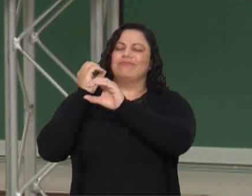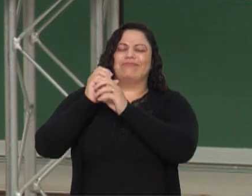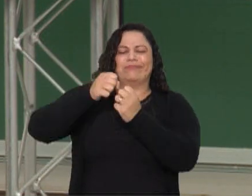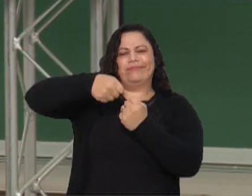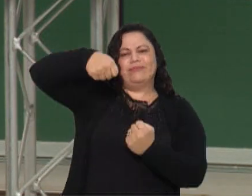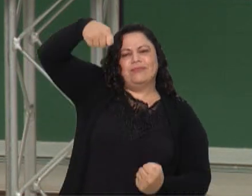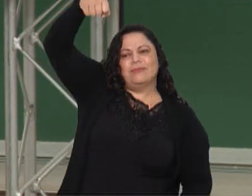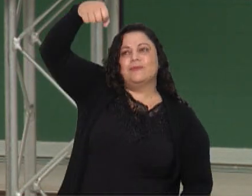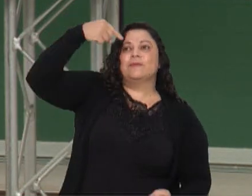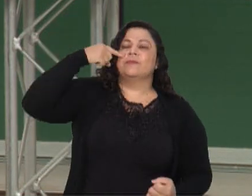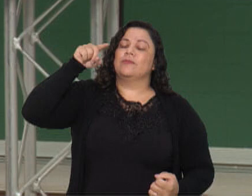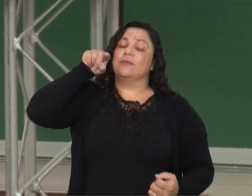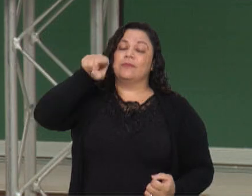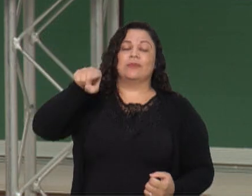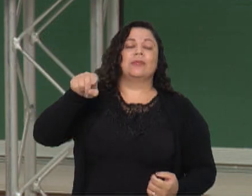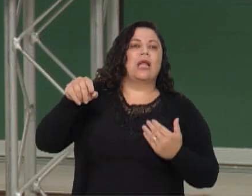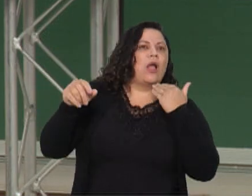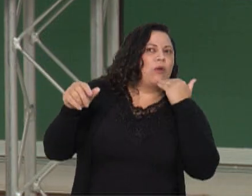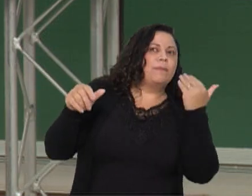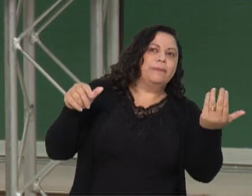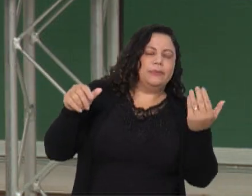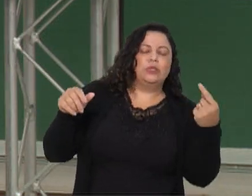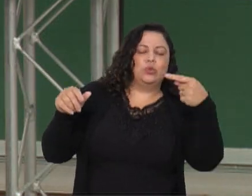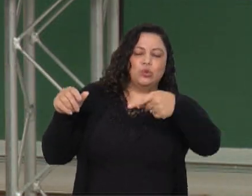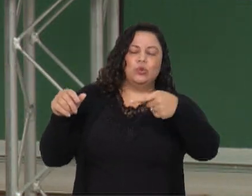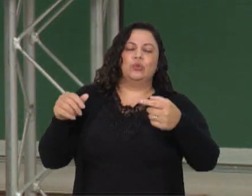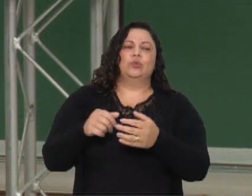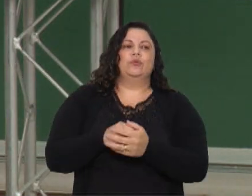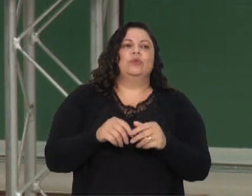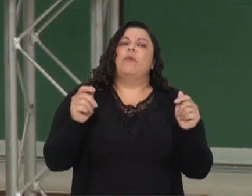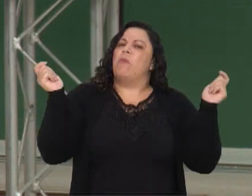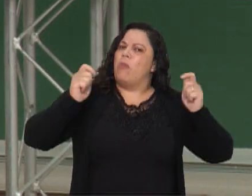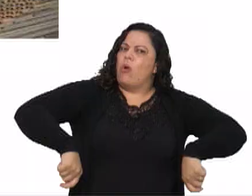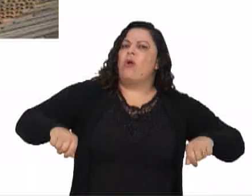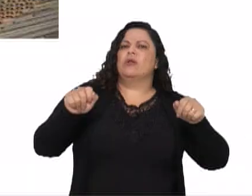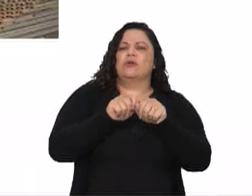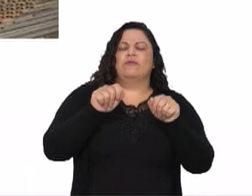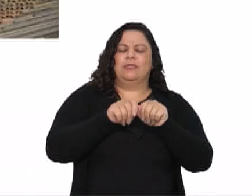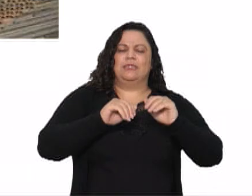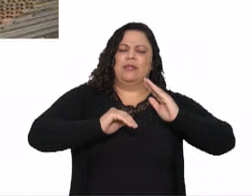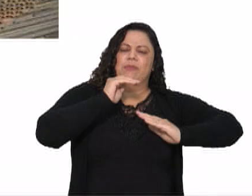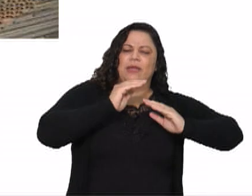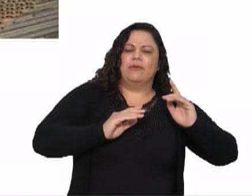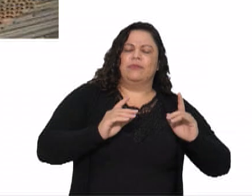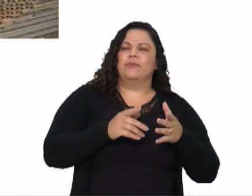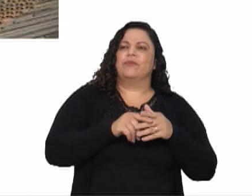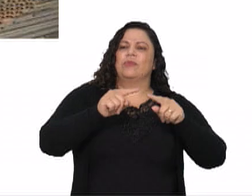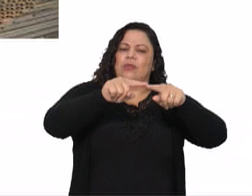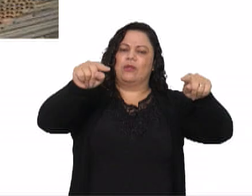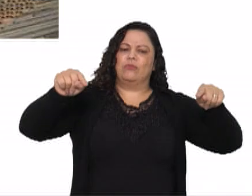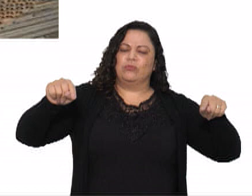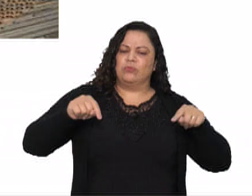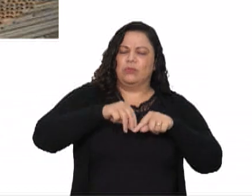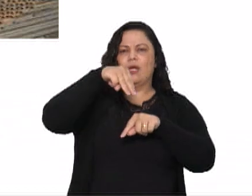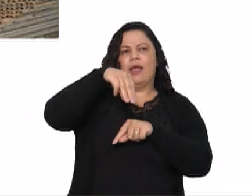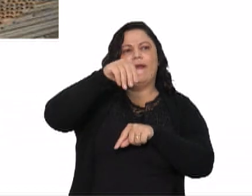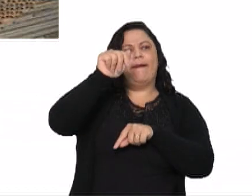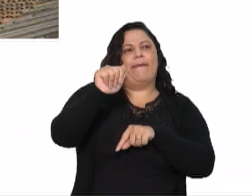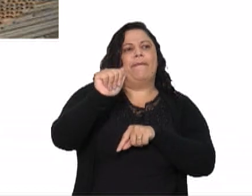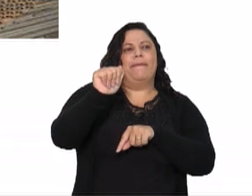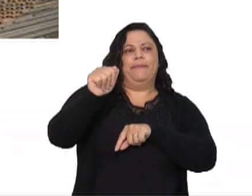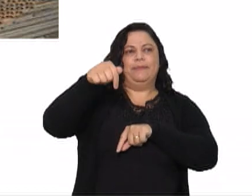de quem encomendou o projeto, se faz a maquete? Lembram disso? Então, foi o que a gente viu na aula passada,